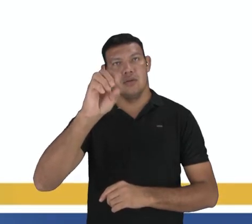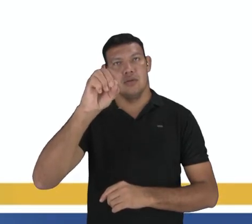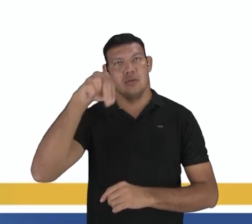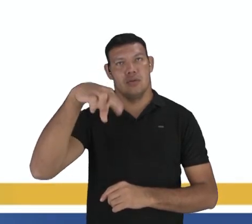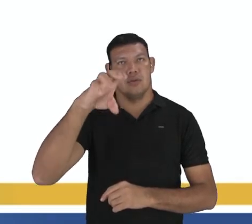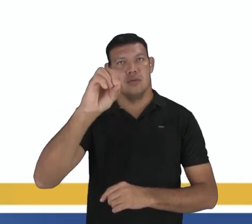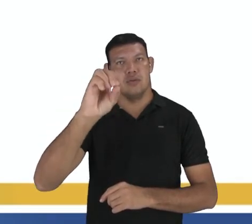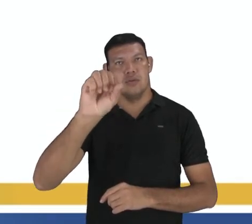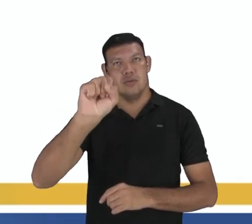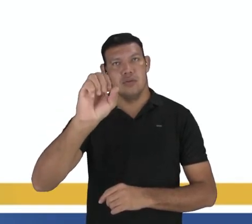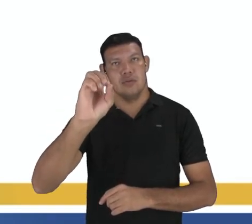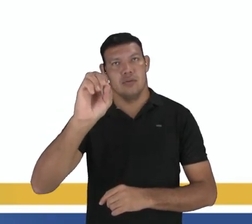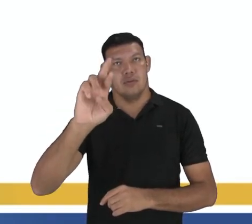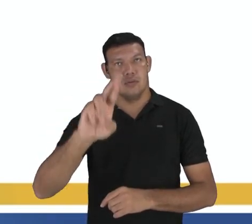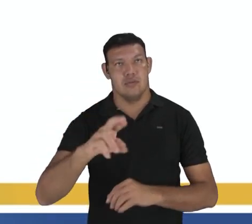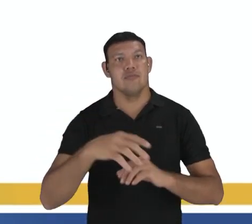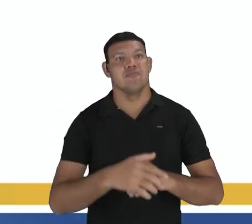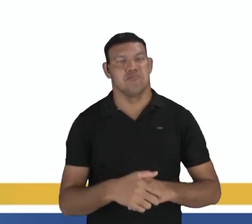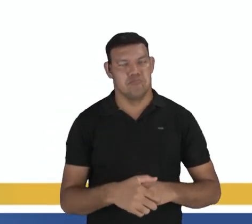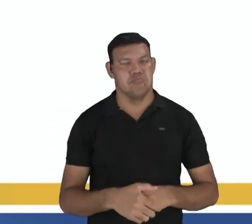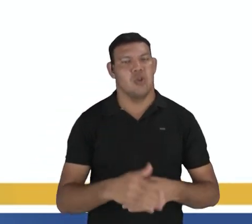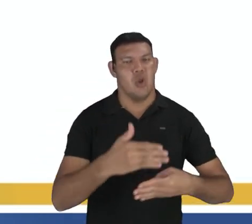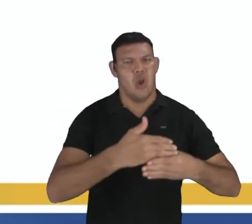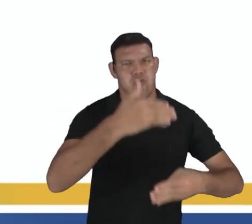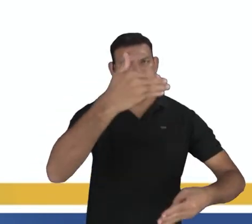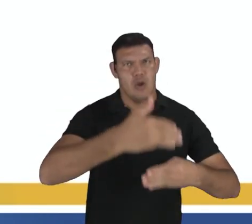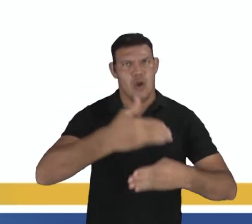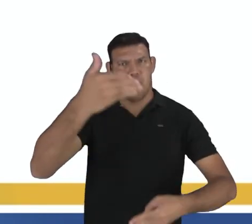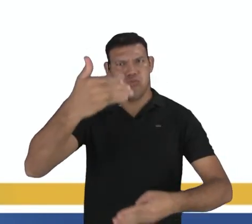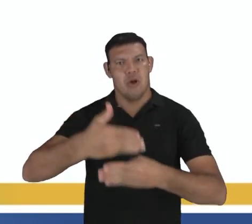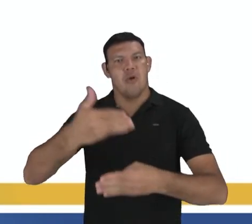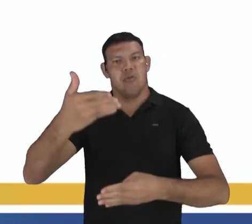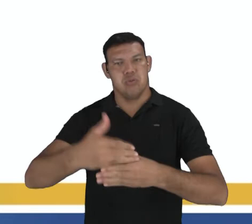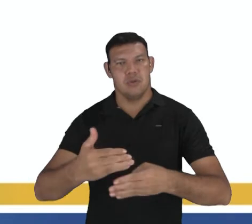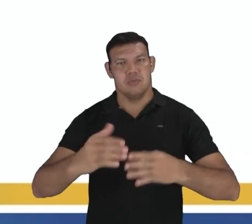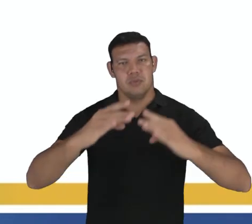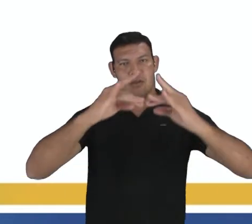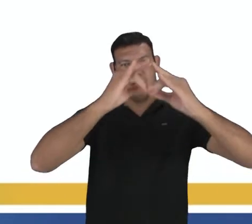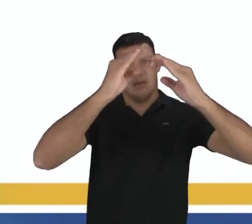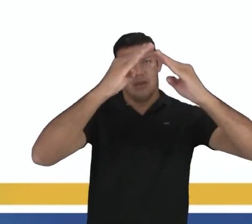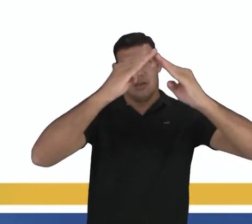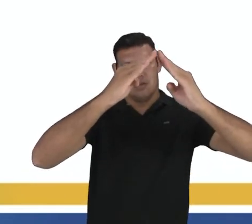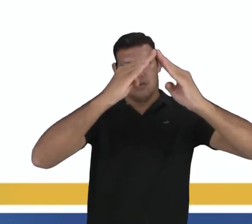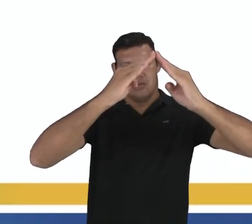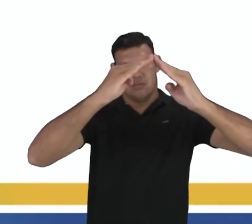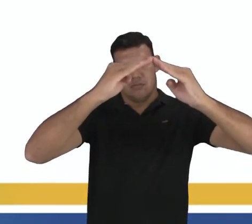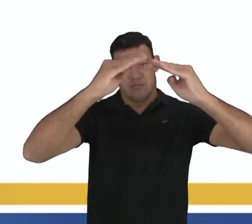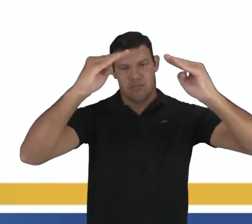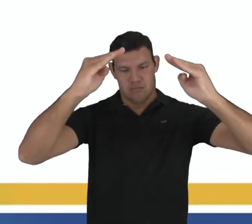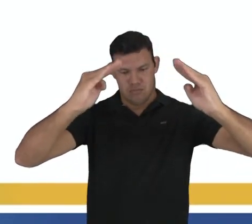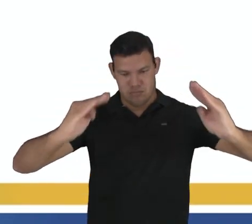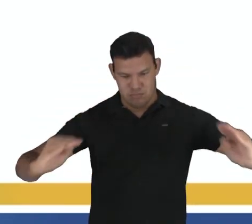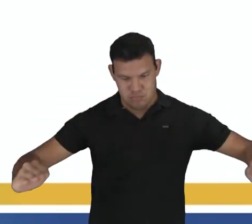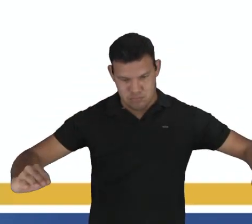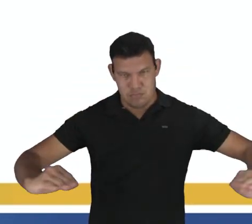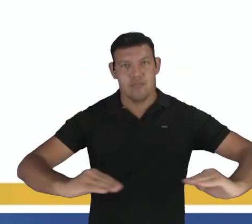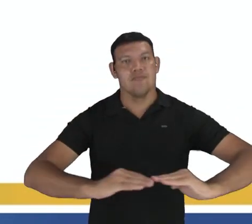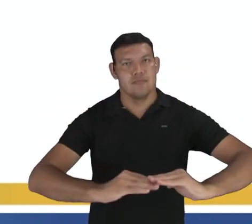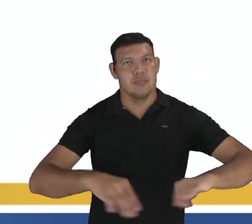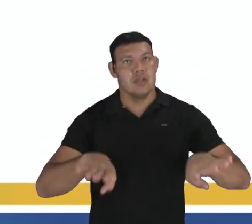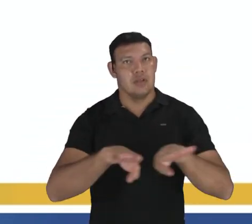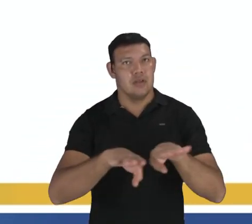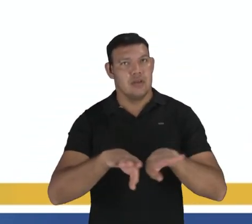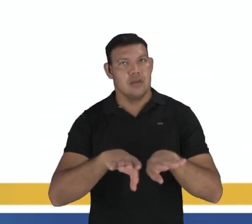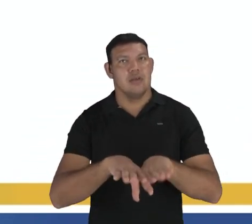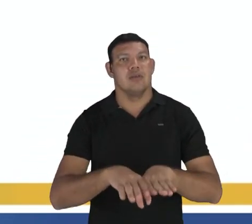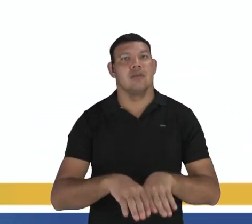grandes obras, né? Obras grandiosas. A gente tem os jardins suspensos da Babilônia, né? E o zigurate, que era um templo